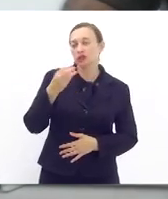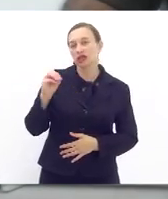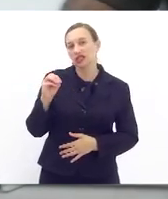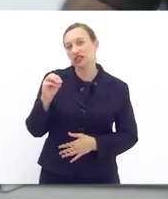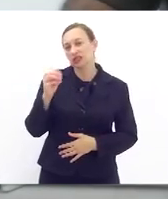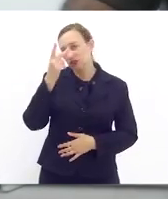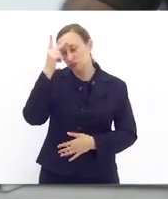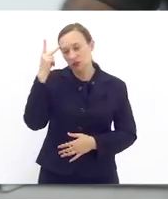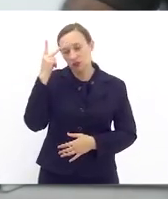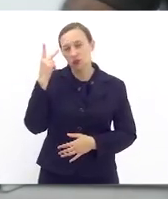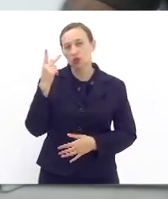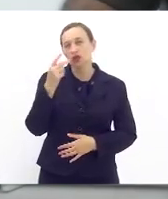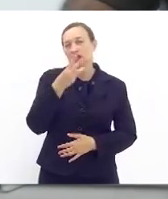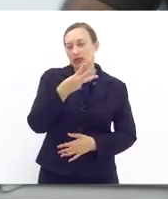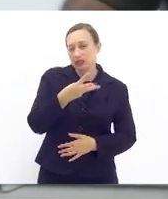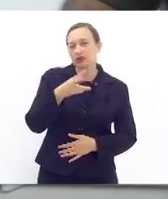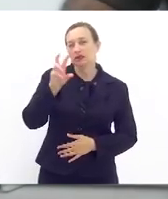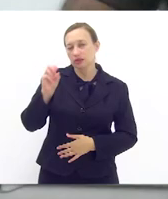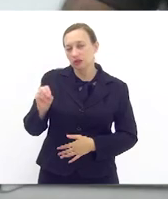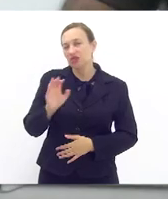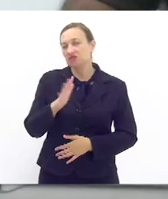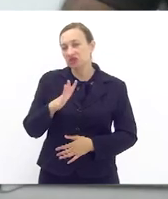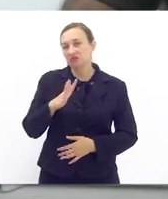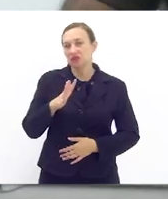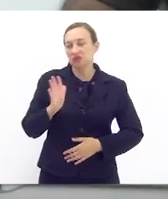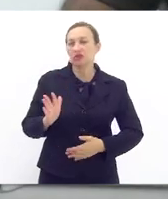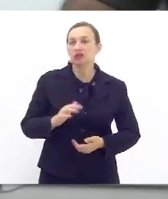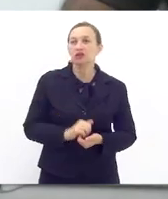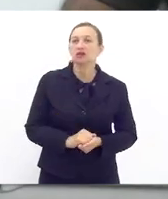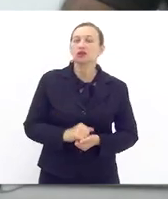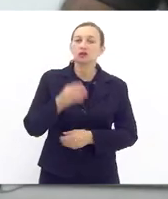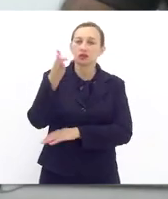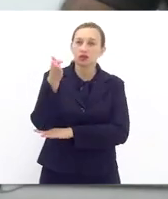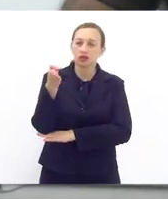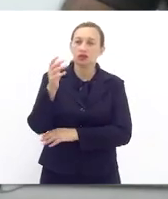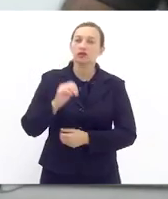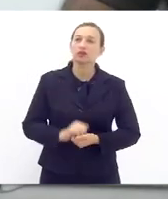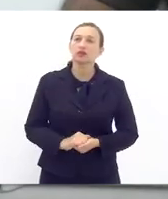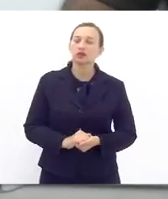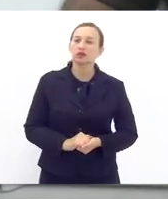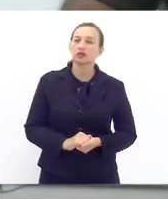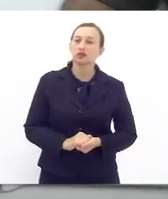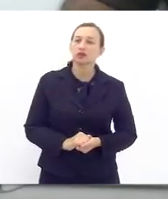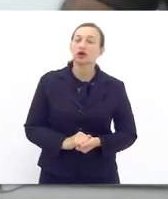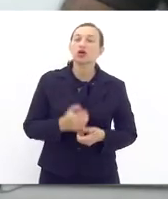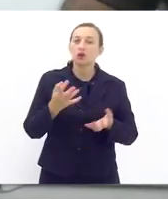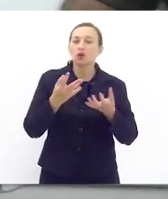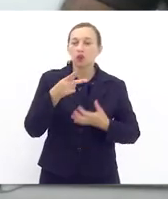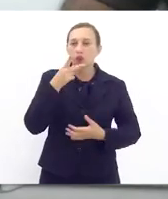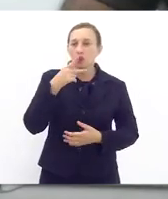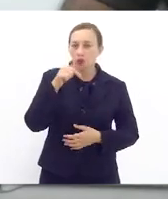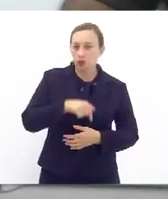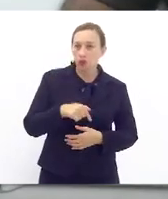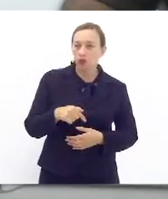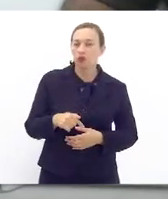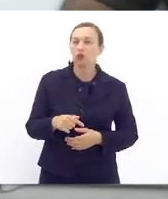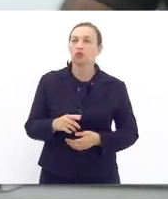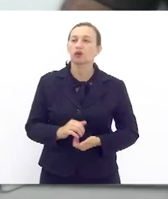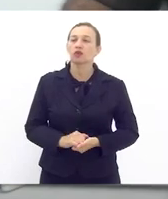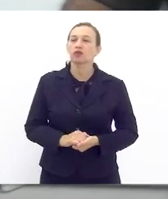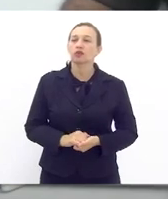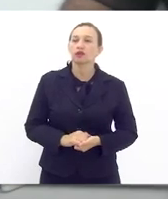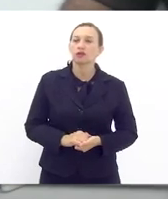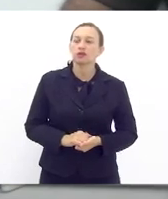participantes 350 participantes no Hotel Windsor e eu quero destacar que essa legitimidade